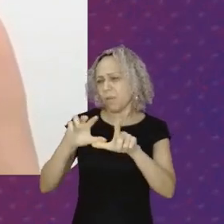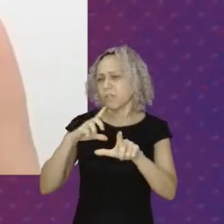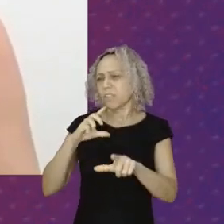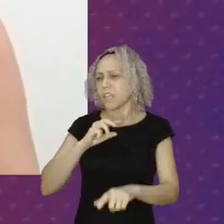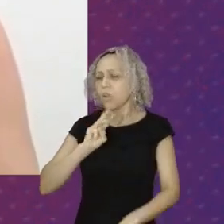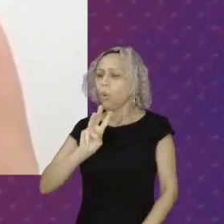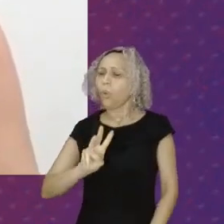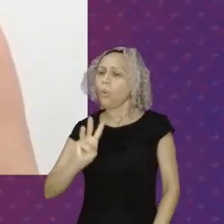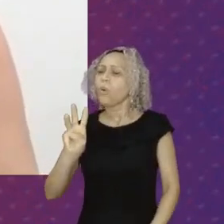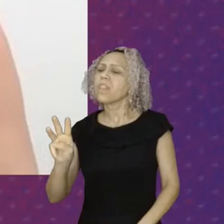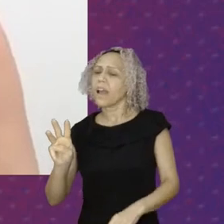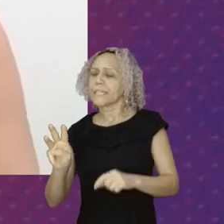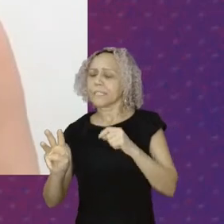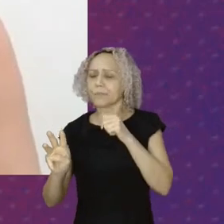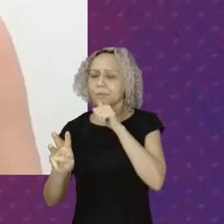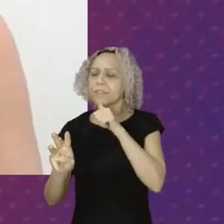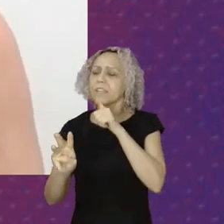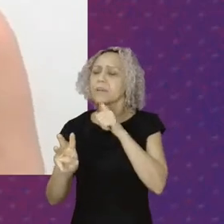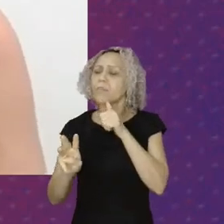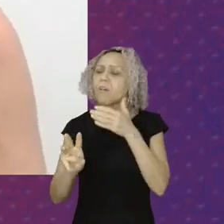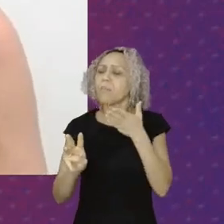existentes para que essa mulher